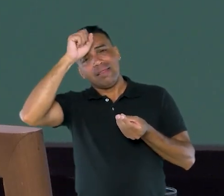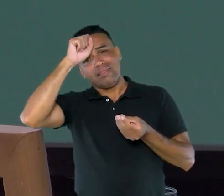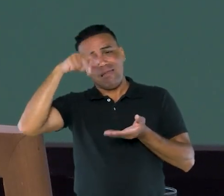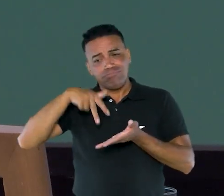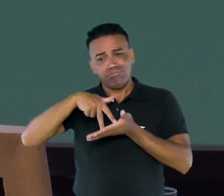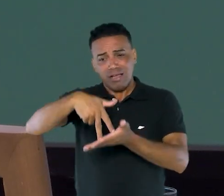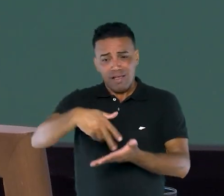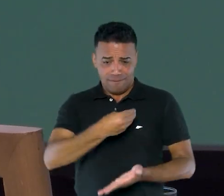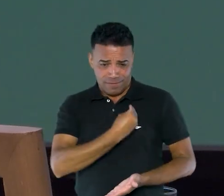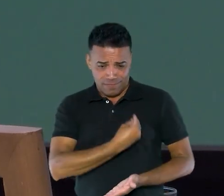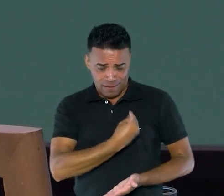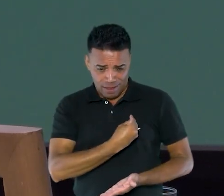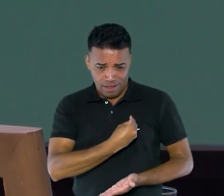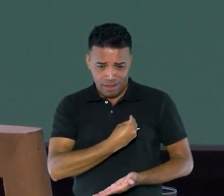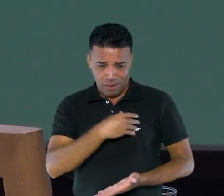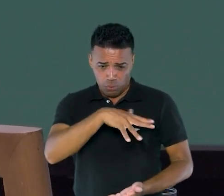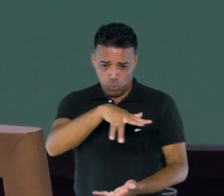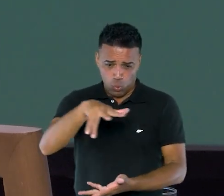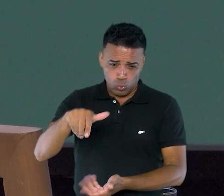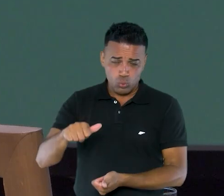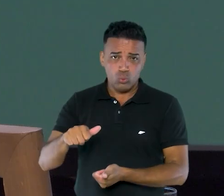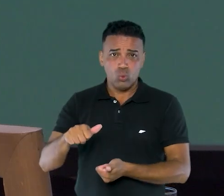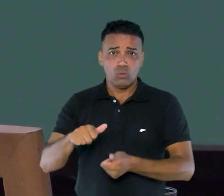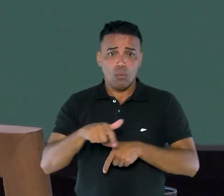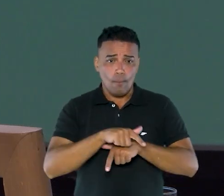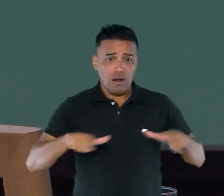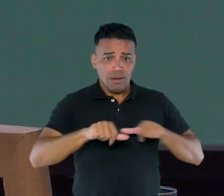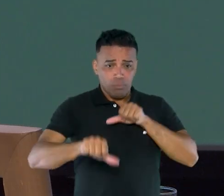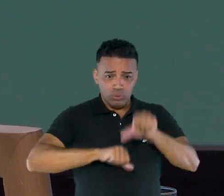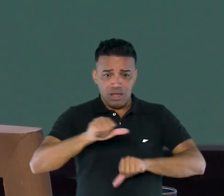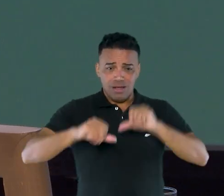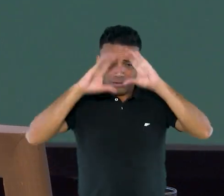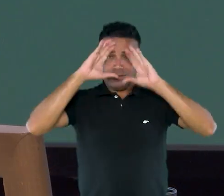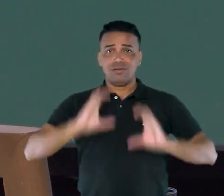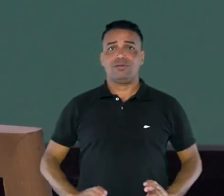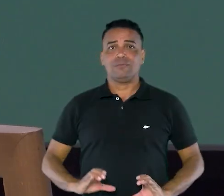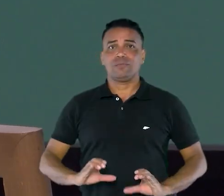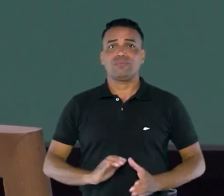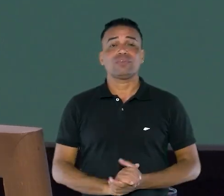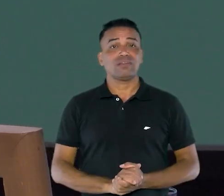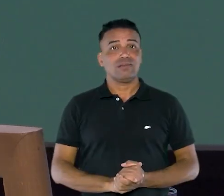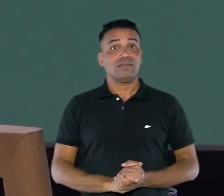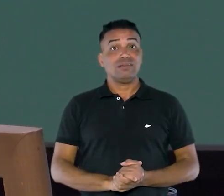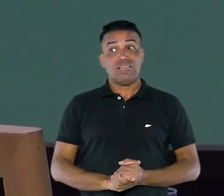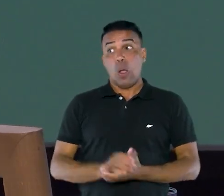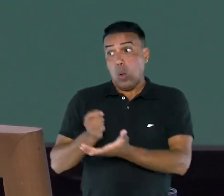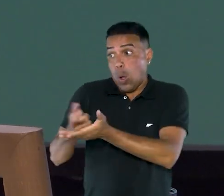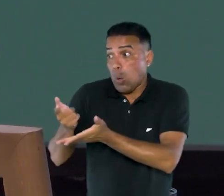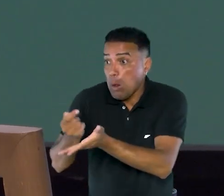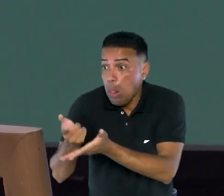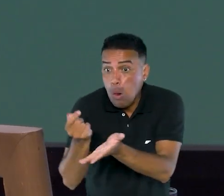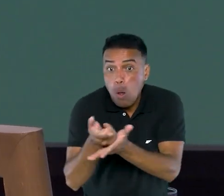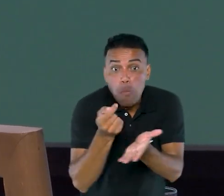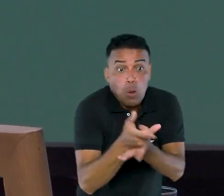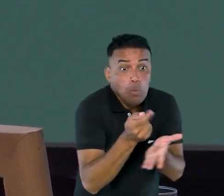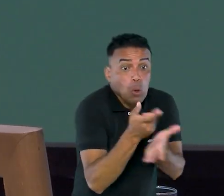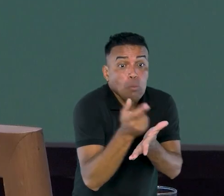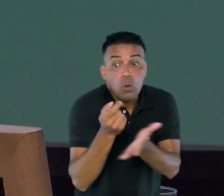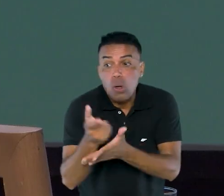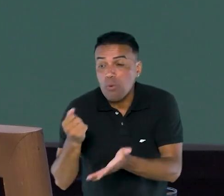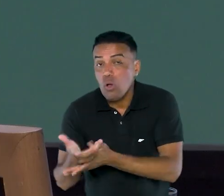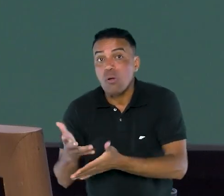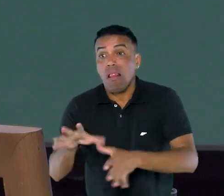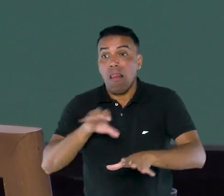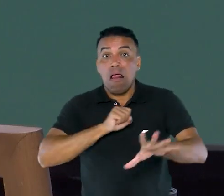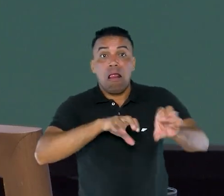a estar no mundo com o vazio? Porque muito do movimento do imediatismo, do hiperconsumismo,